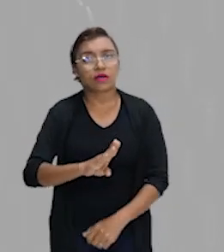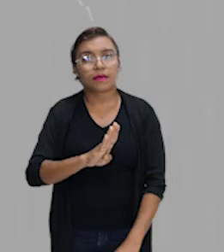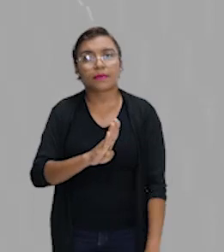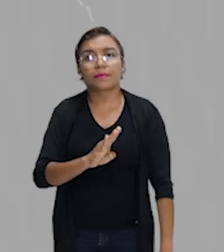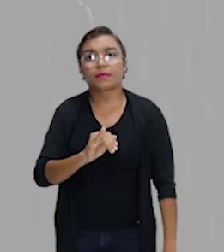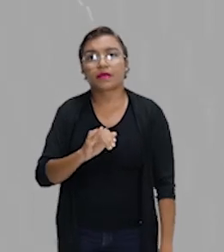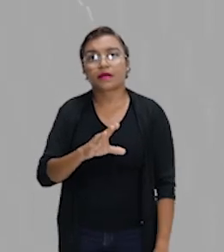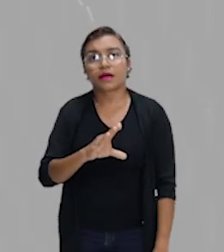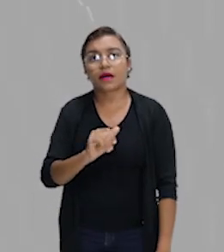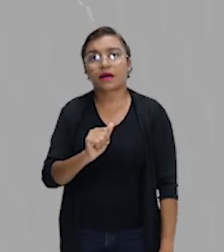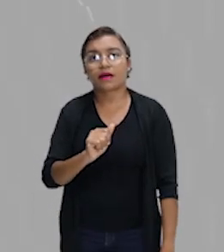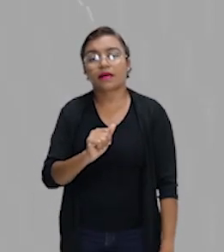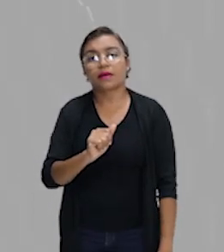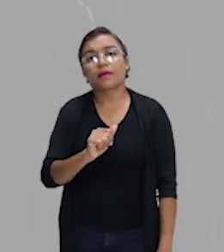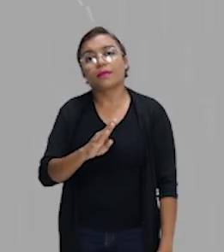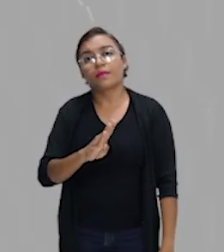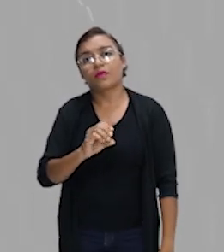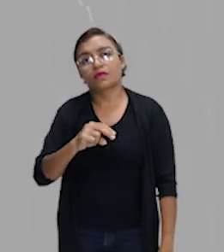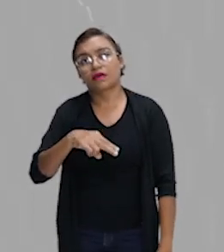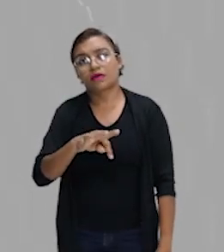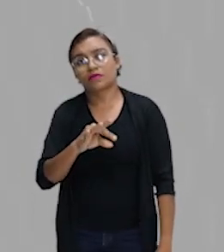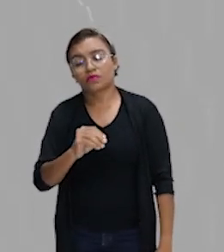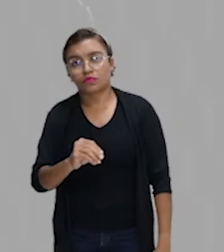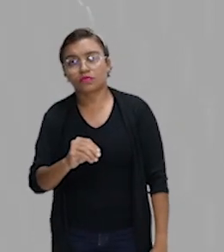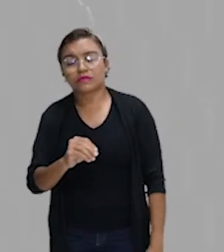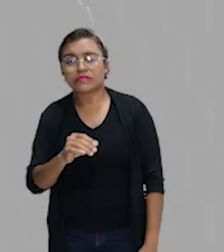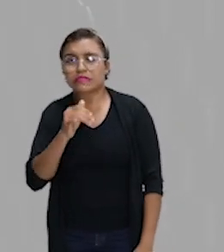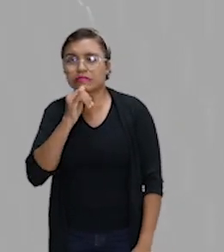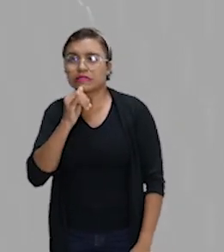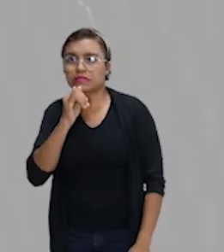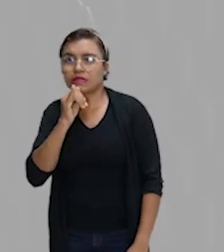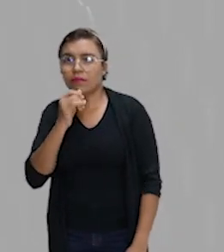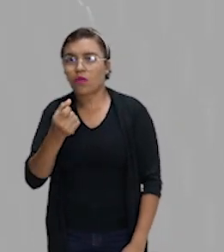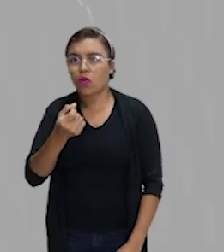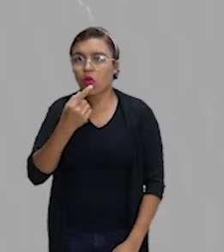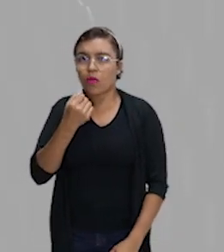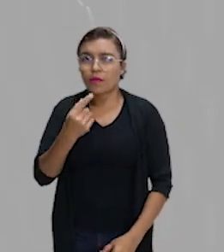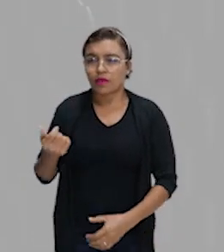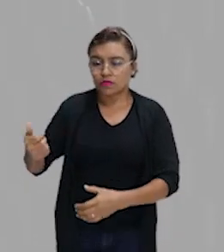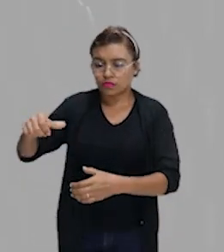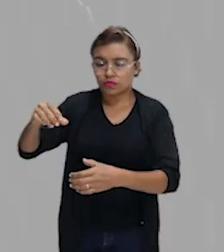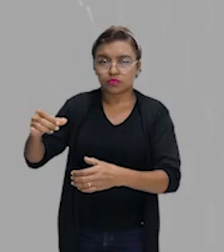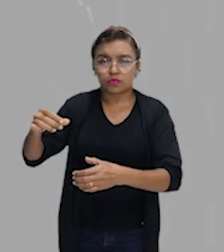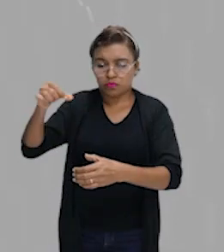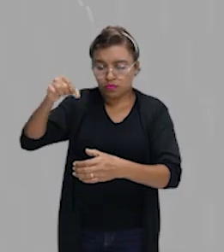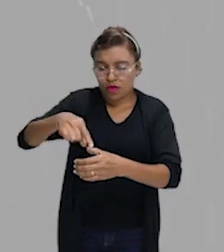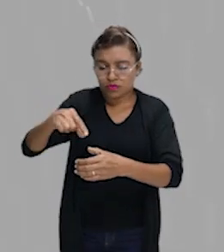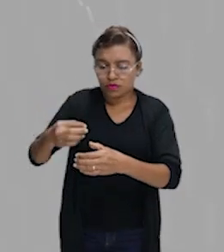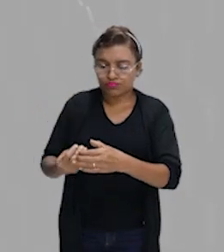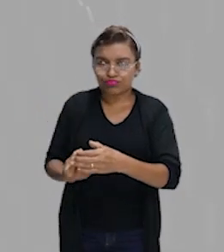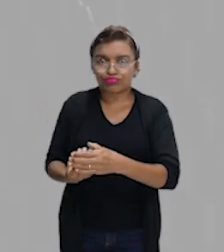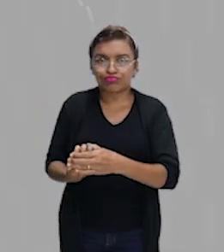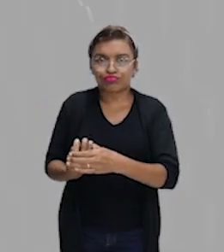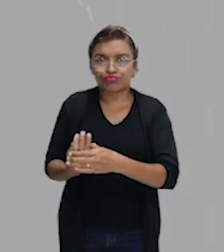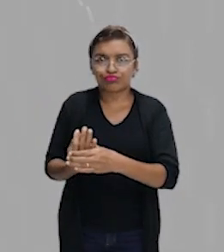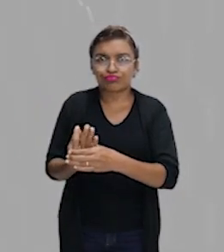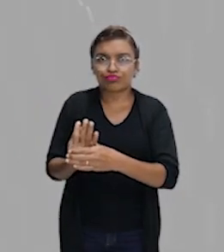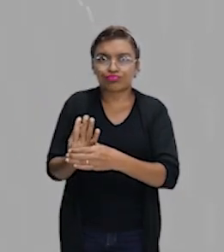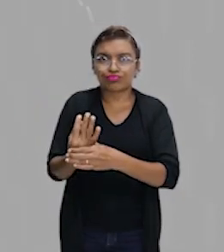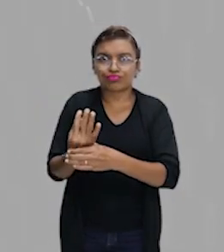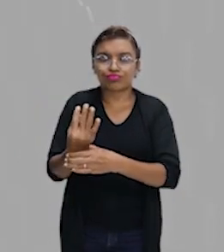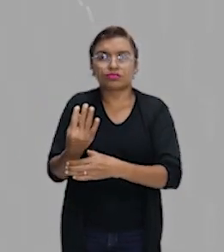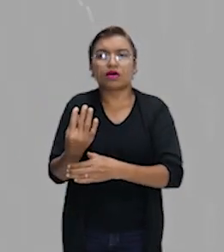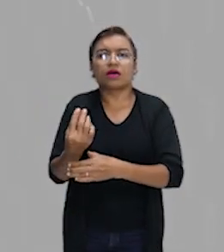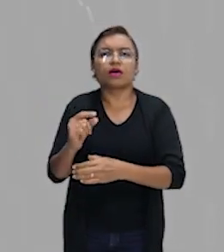bicarbonato de sódio e aqueles comprimidos efervescentes, né? Aquela efervescência, nada mais